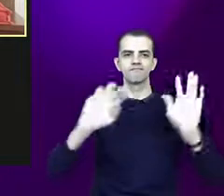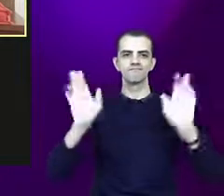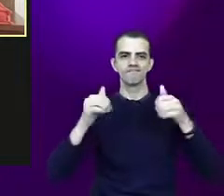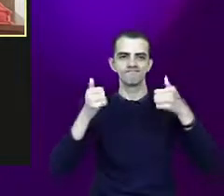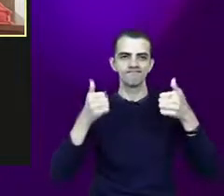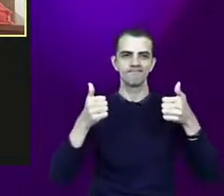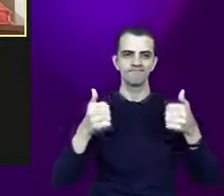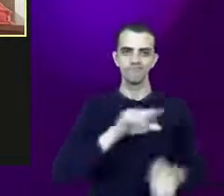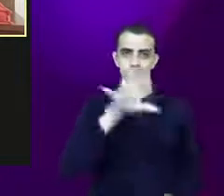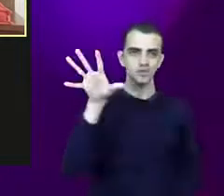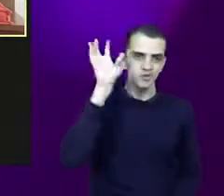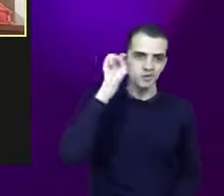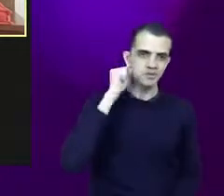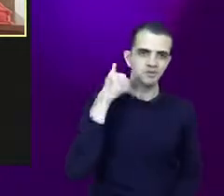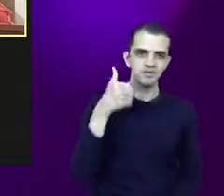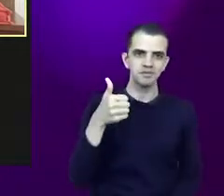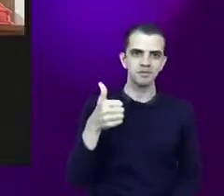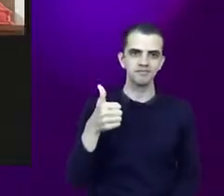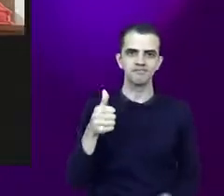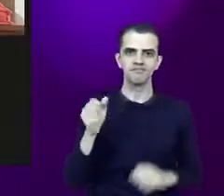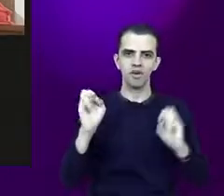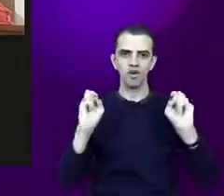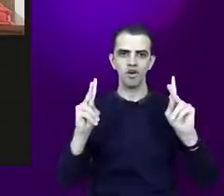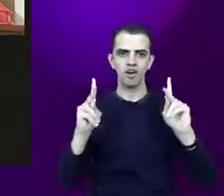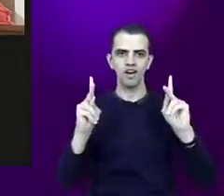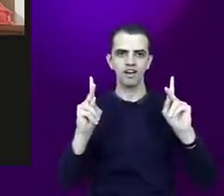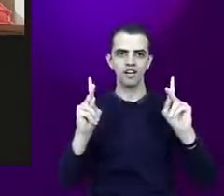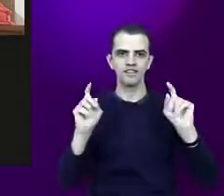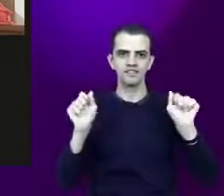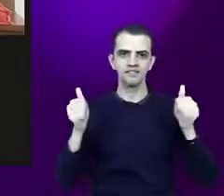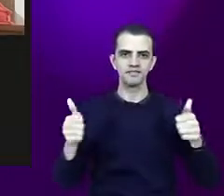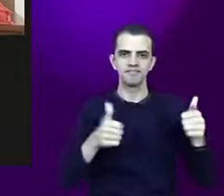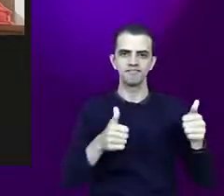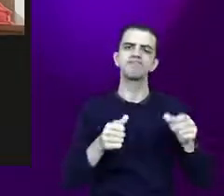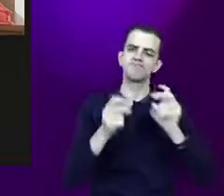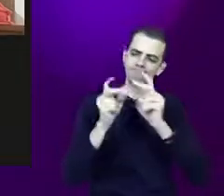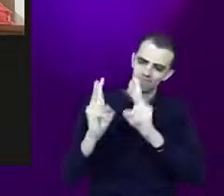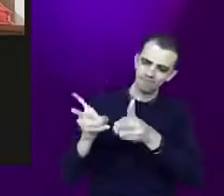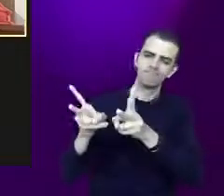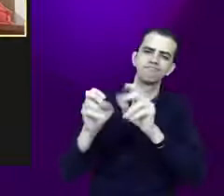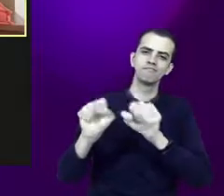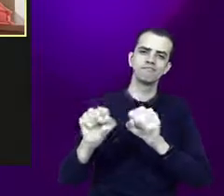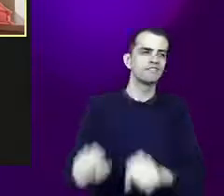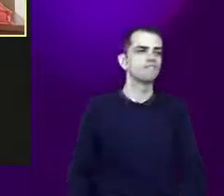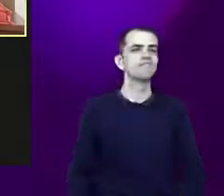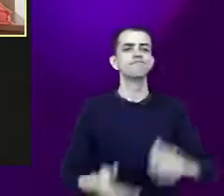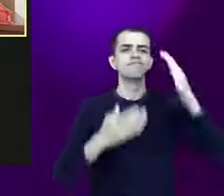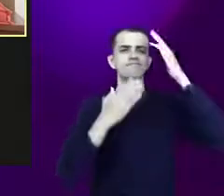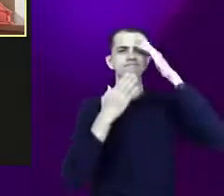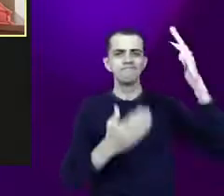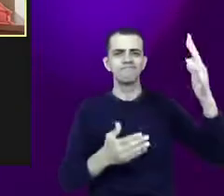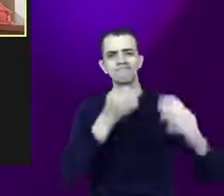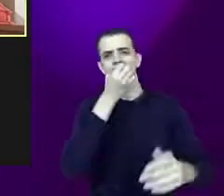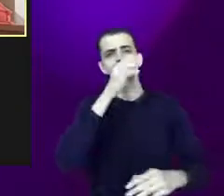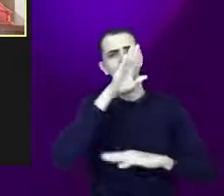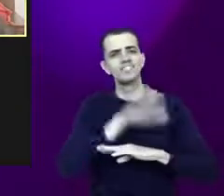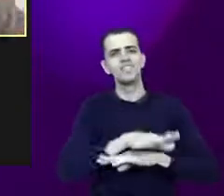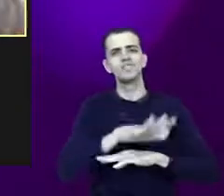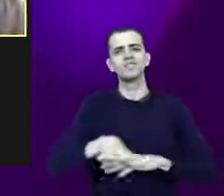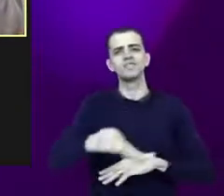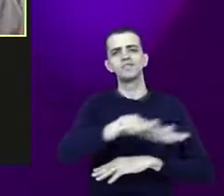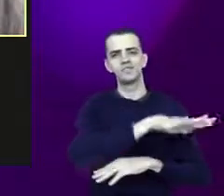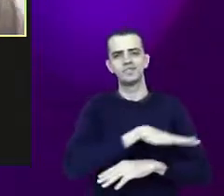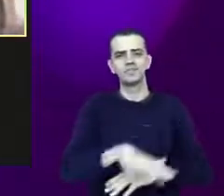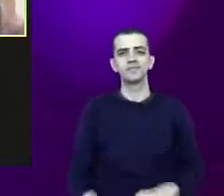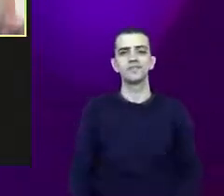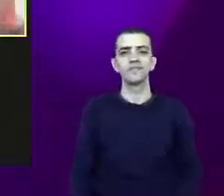Tá me ouvindo, Penedo? Tudo ok? Estou te ouvindo, tudo ok. Pode dar sequência. Muito obrigado, boa tarde a todos. A gente vai falar